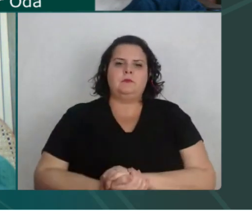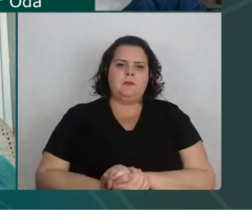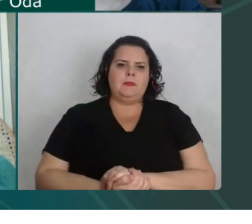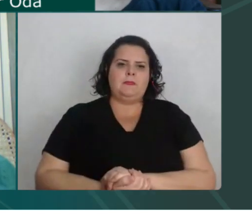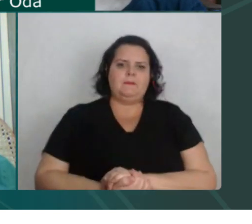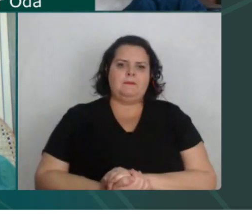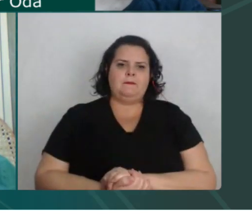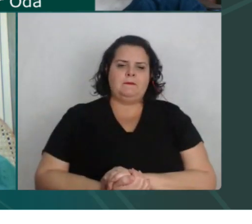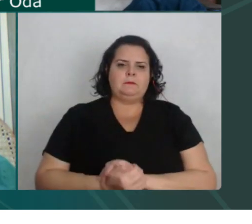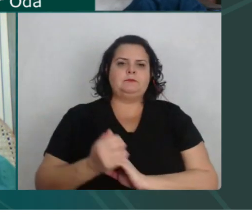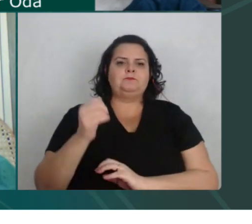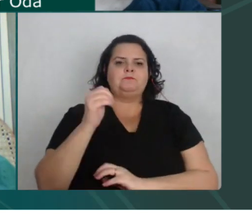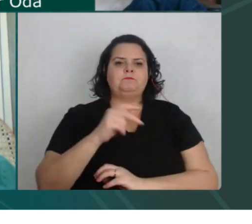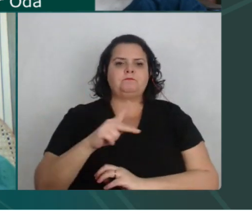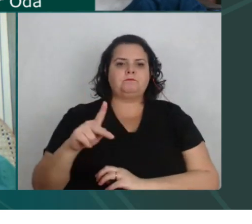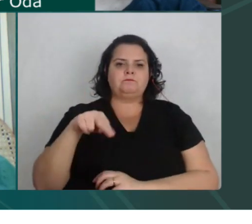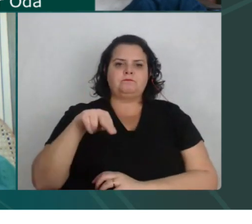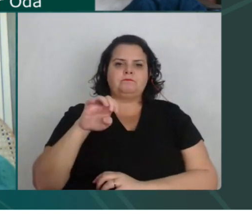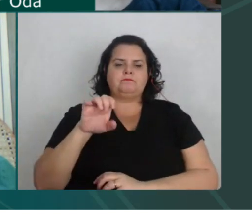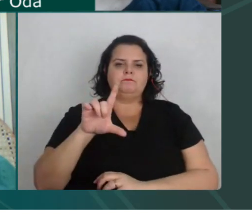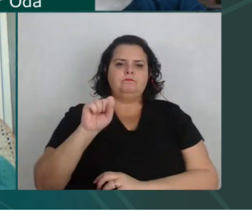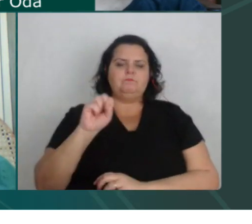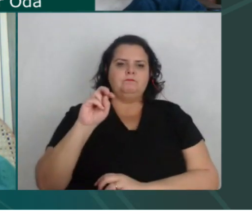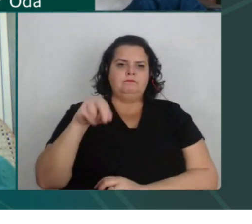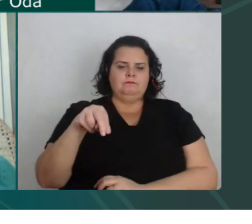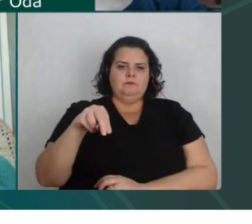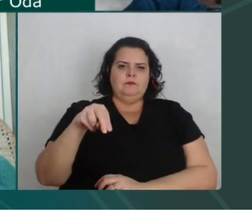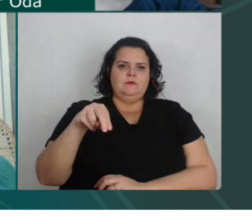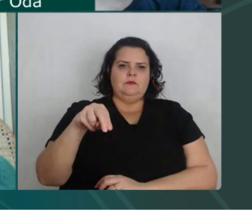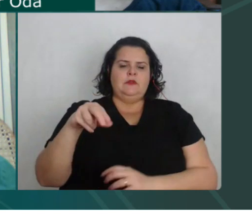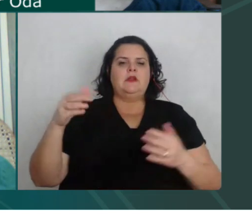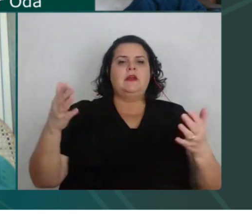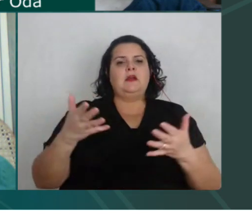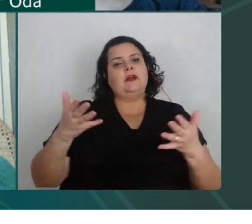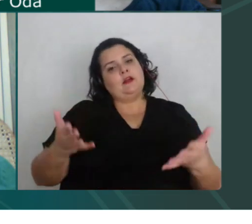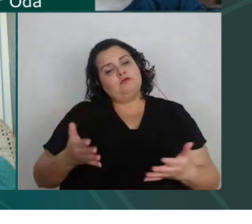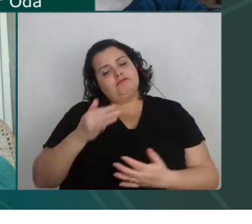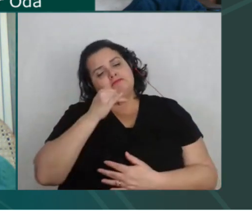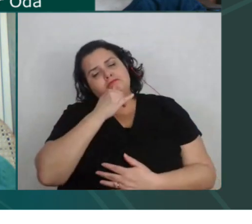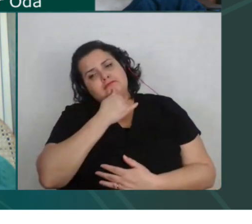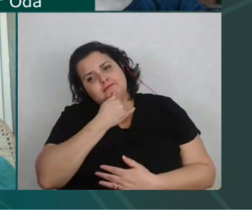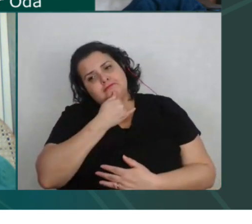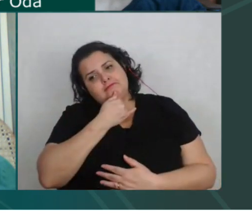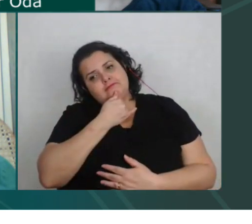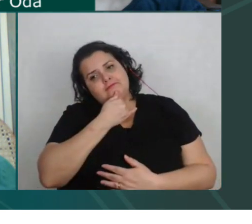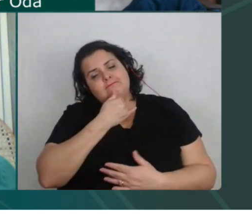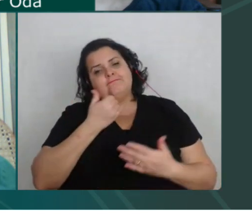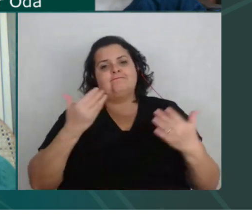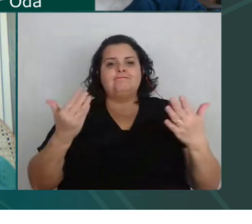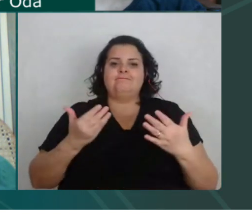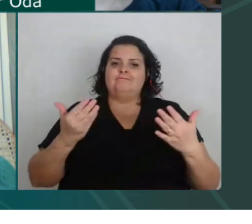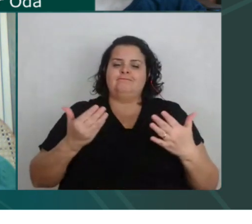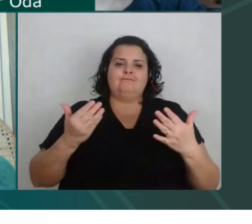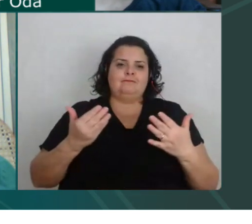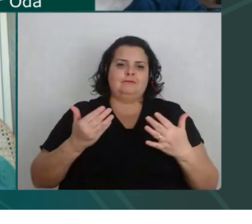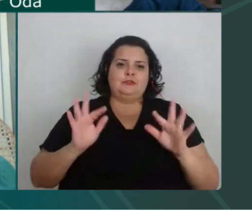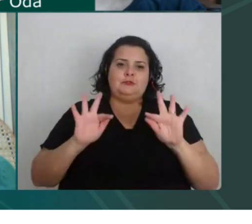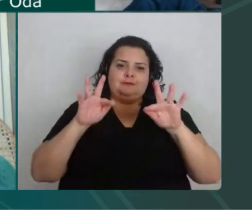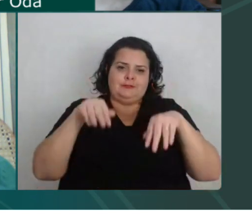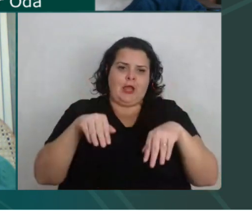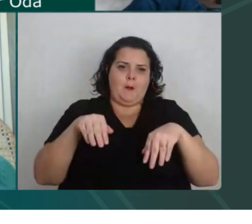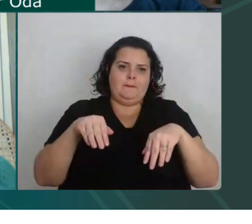palavra. Puxa, eu, com muita tristeza, que infelizmente, nós temos que encaminhar para o final,